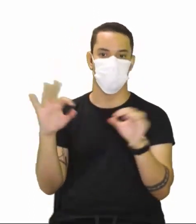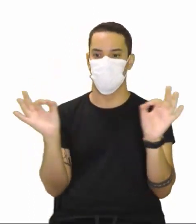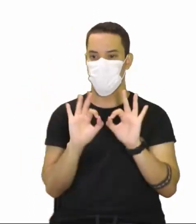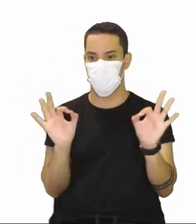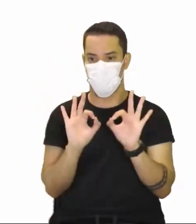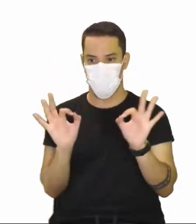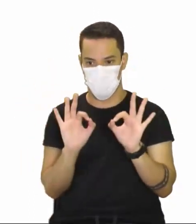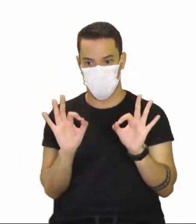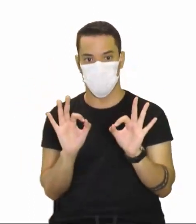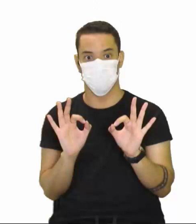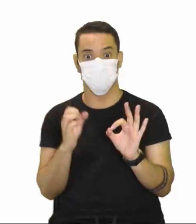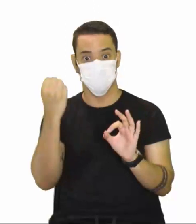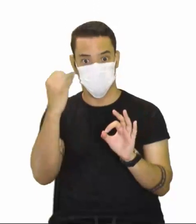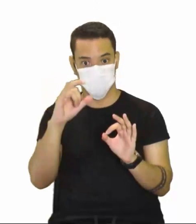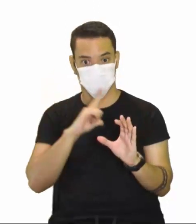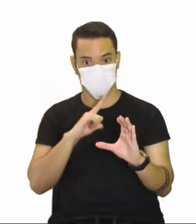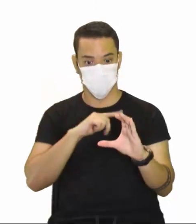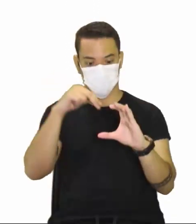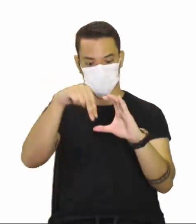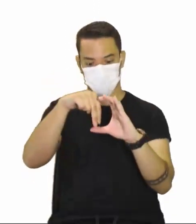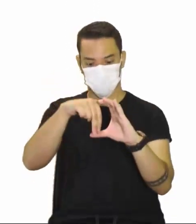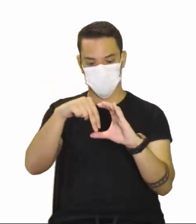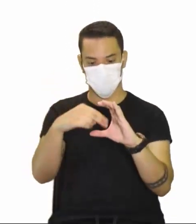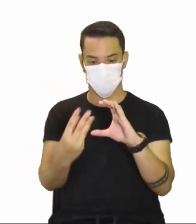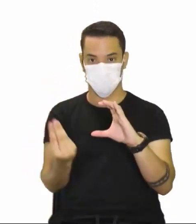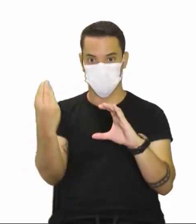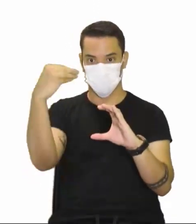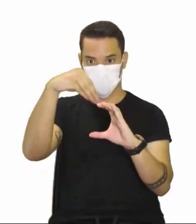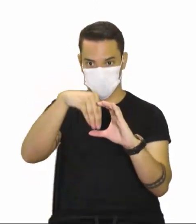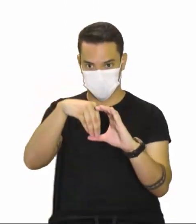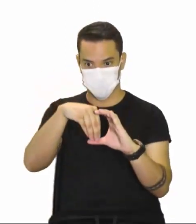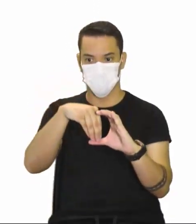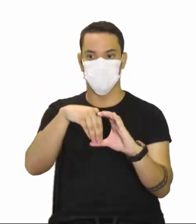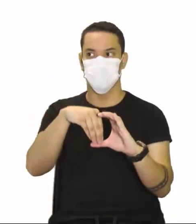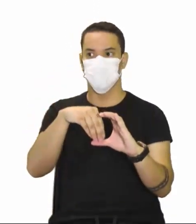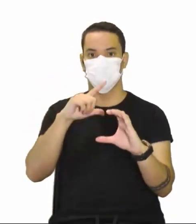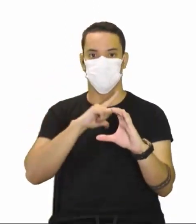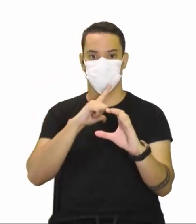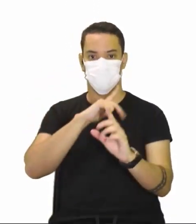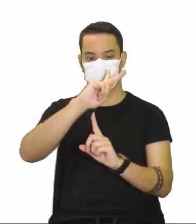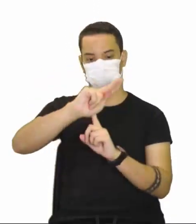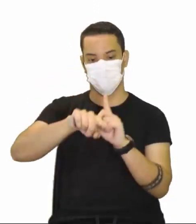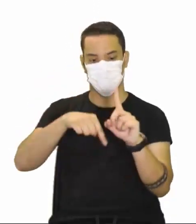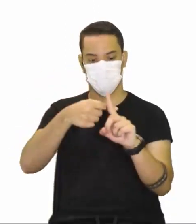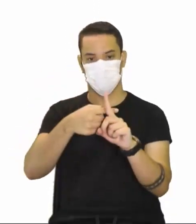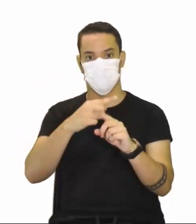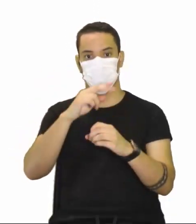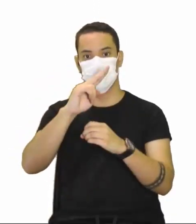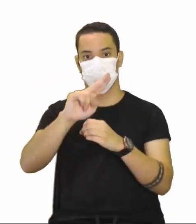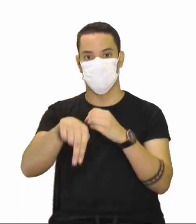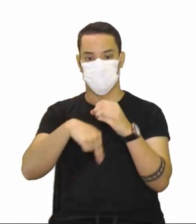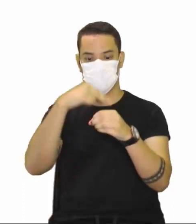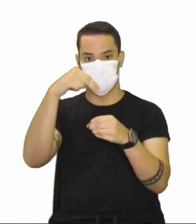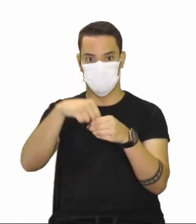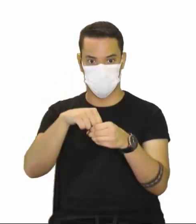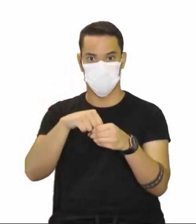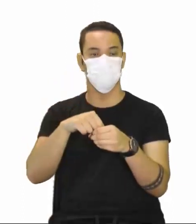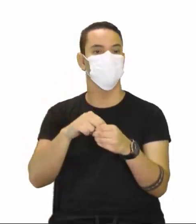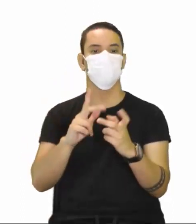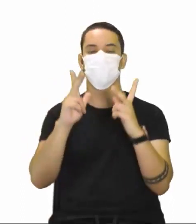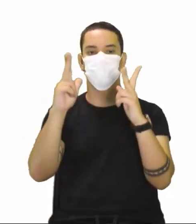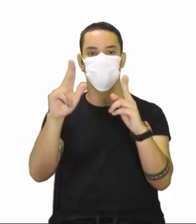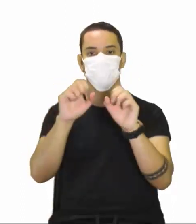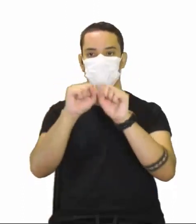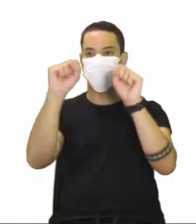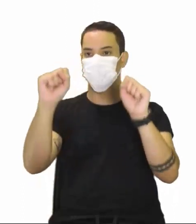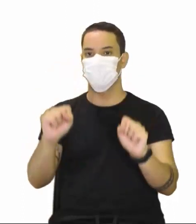se nós temos um núcleo onde tem prótons e nêutrons, os elétrons ao redor do núcleo é como se